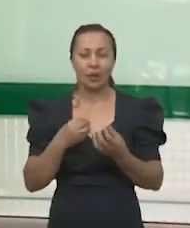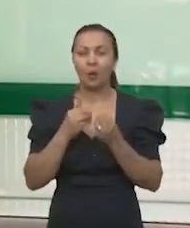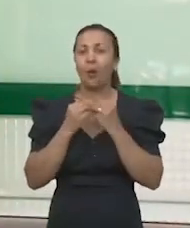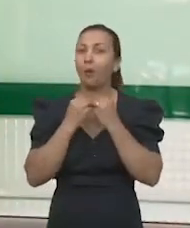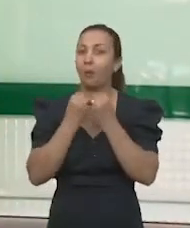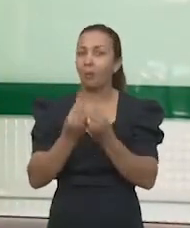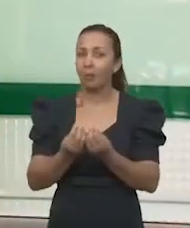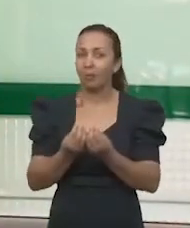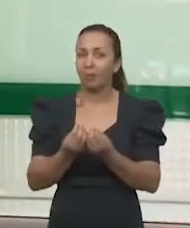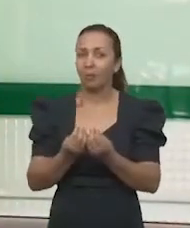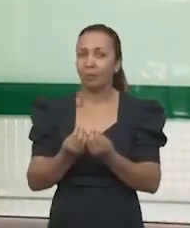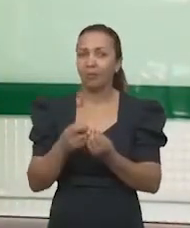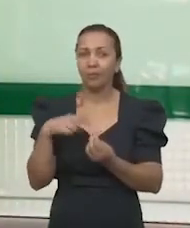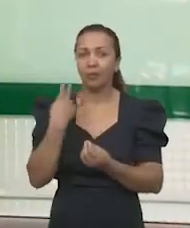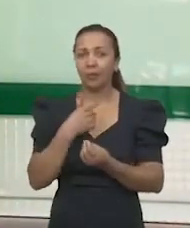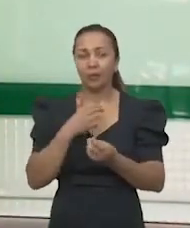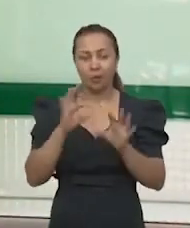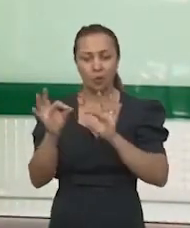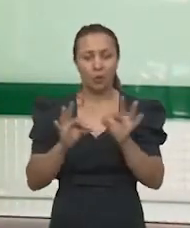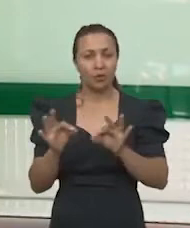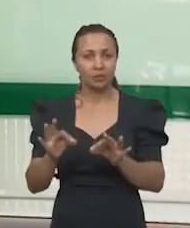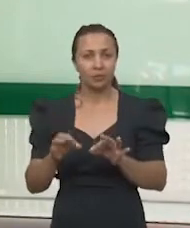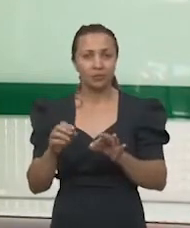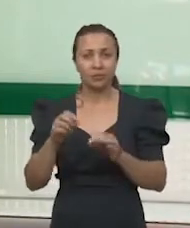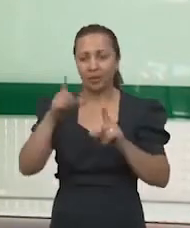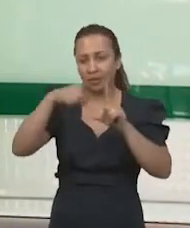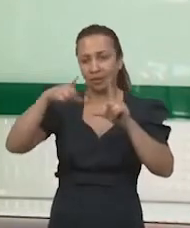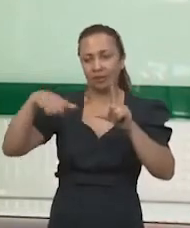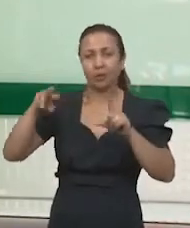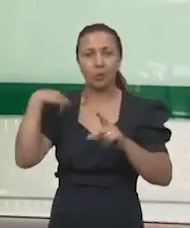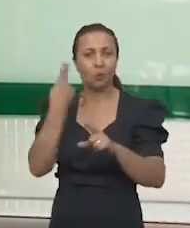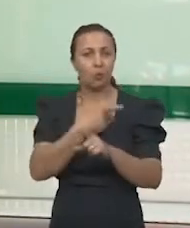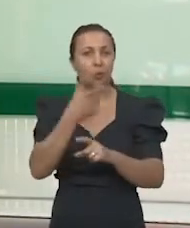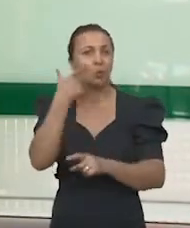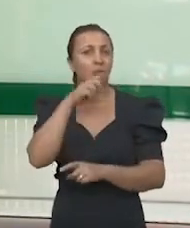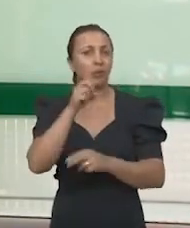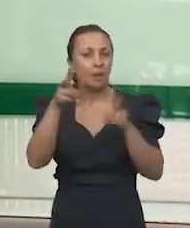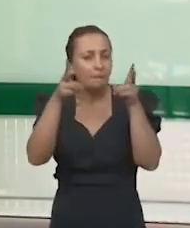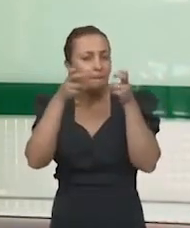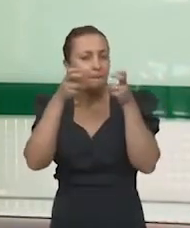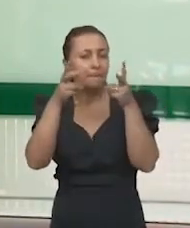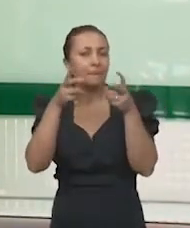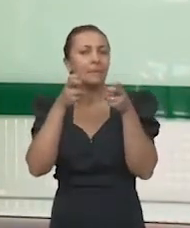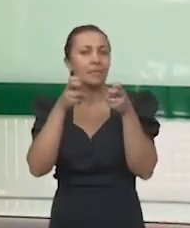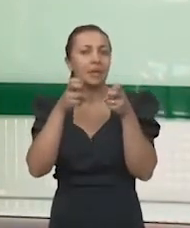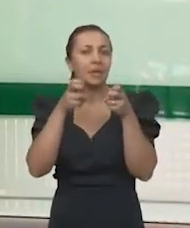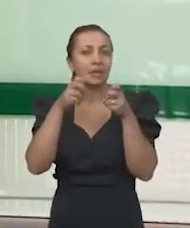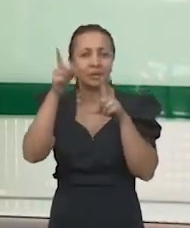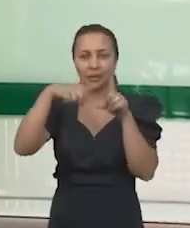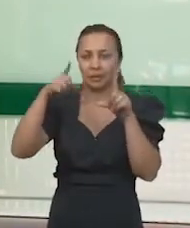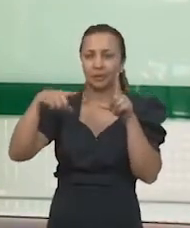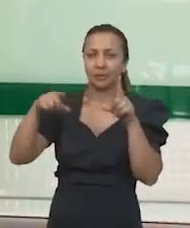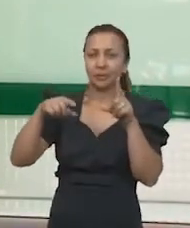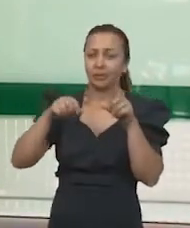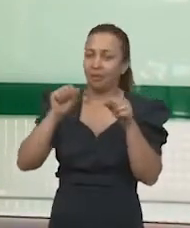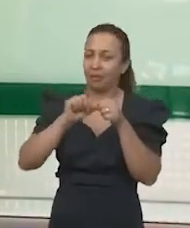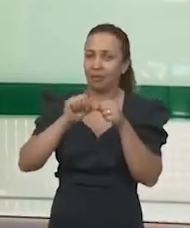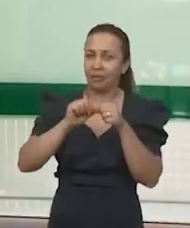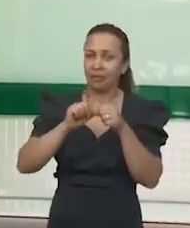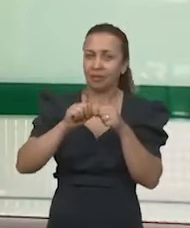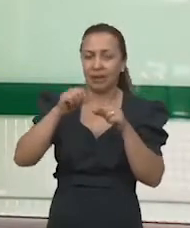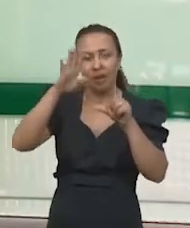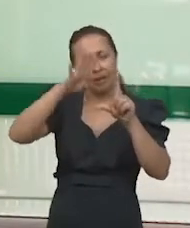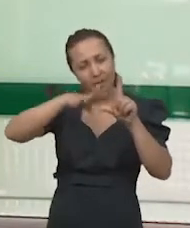Mas, com a gente manipulando esses dados em diversos programas, a gente consegue perceber que esses dados, na verdade, vão